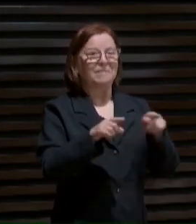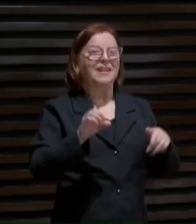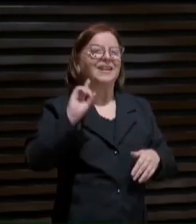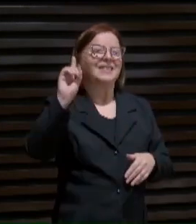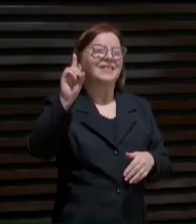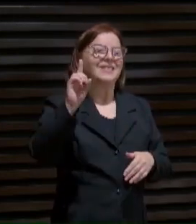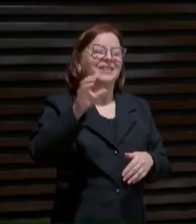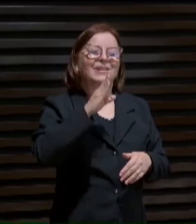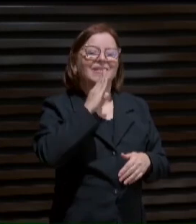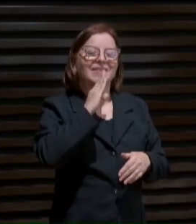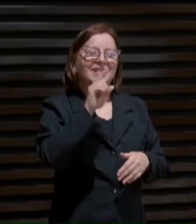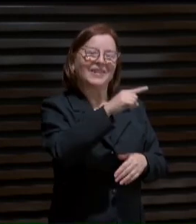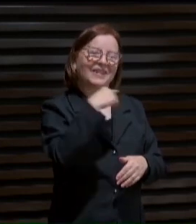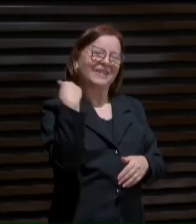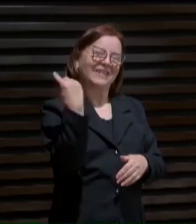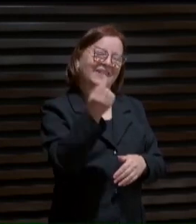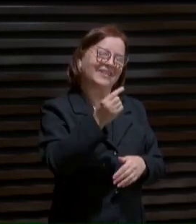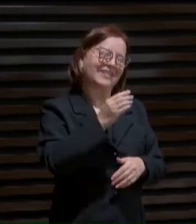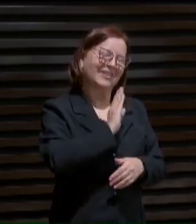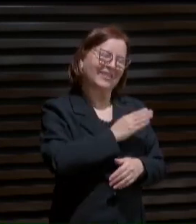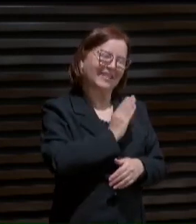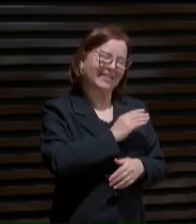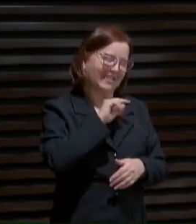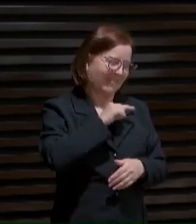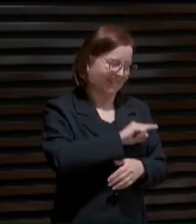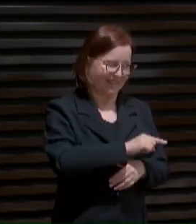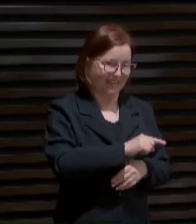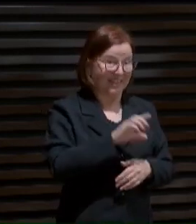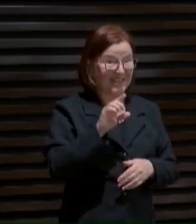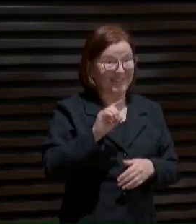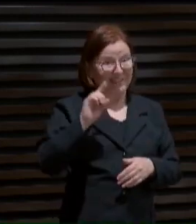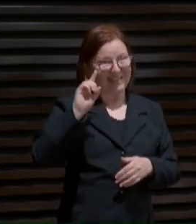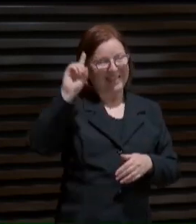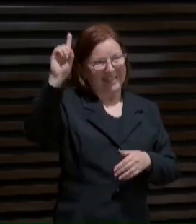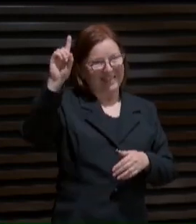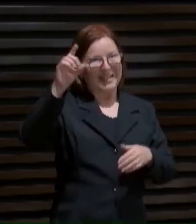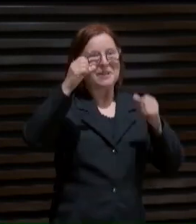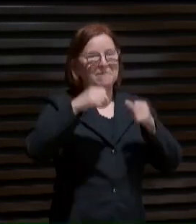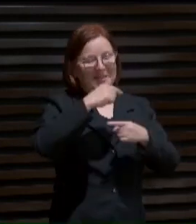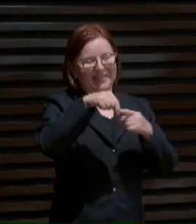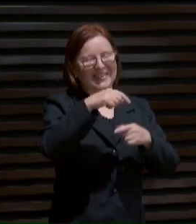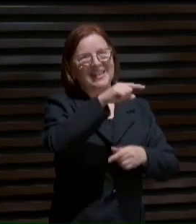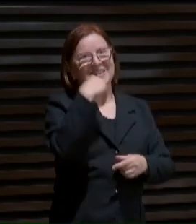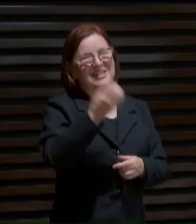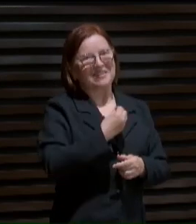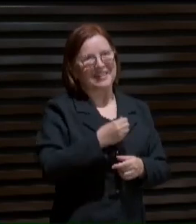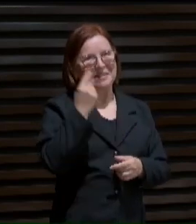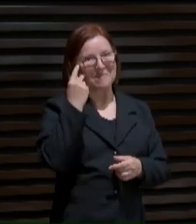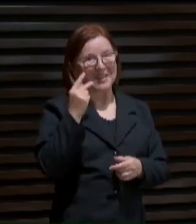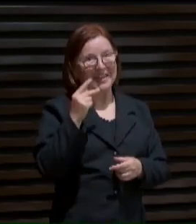profundo do nosso coração e só ele pode santificar as nossas vidas para que sejamos Adoradores e